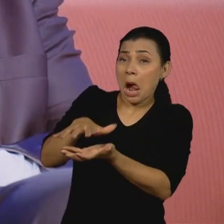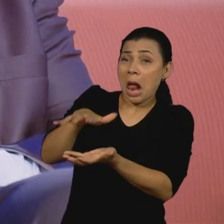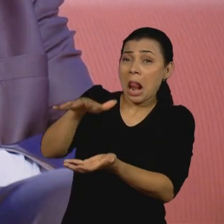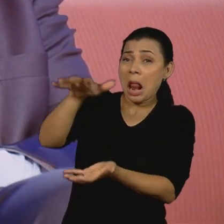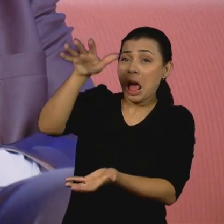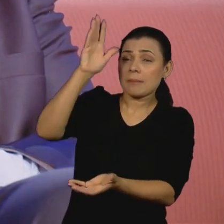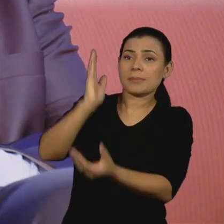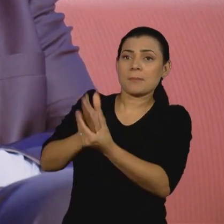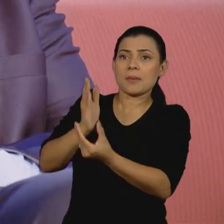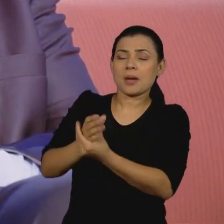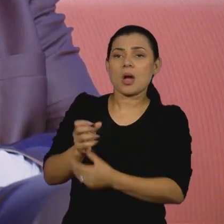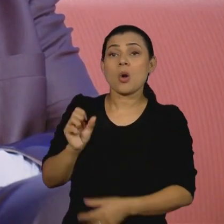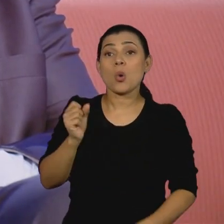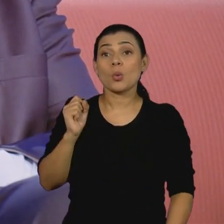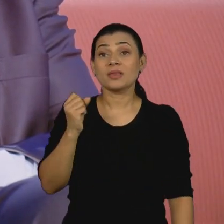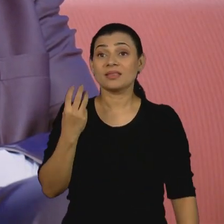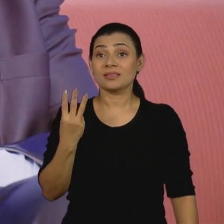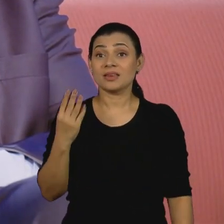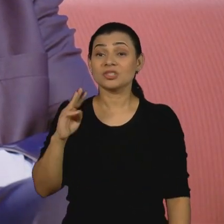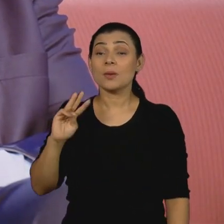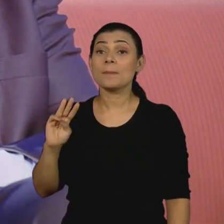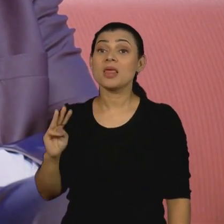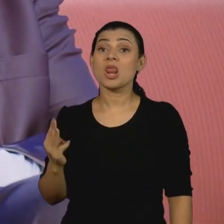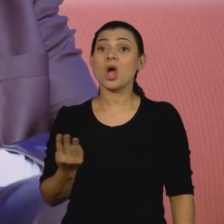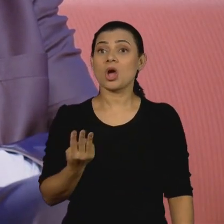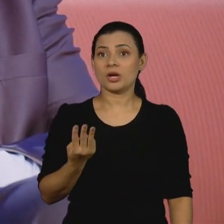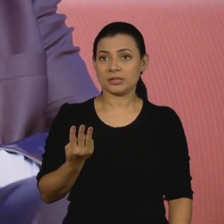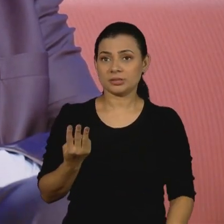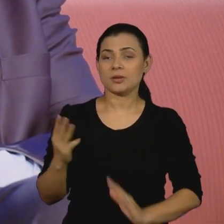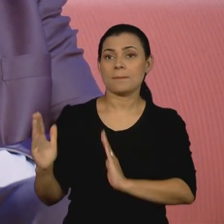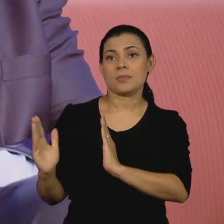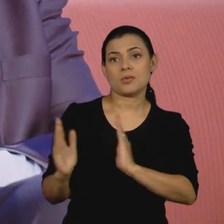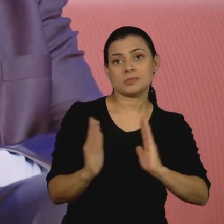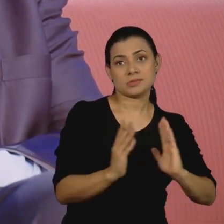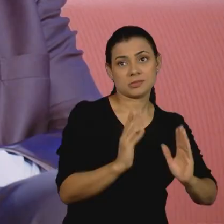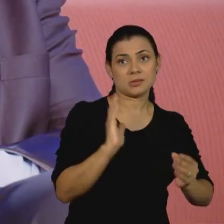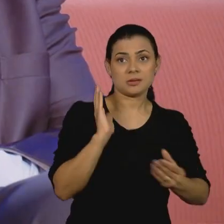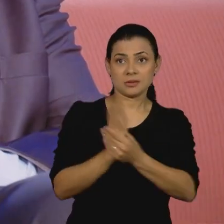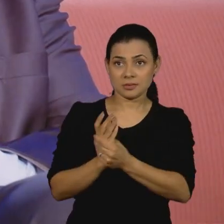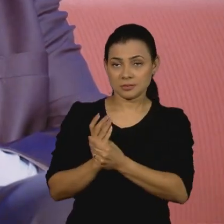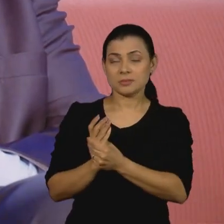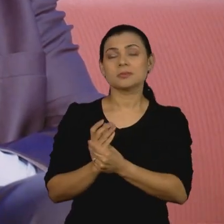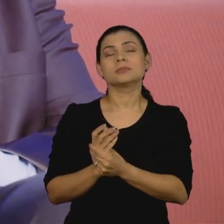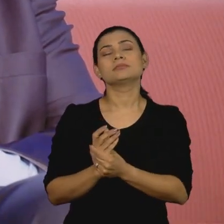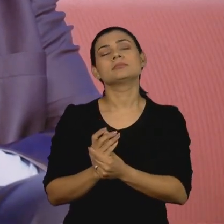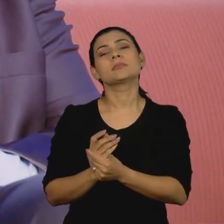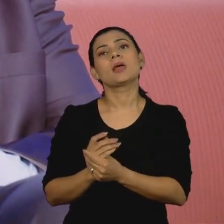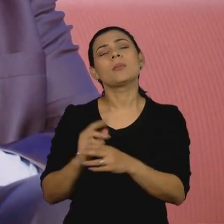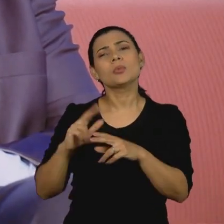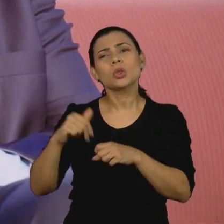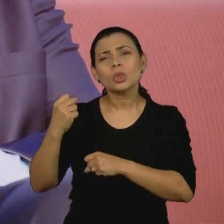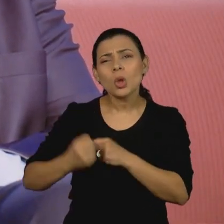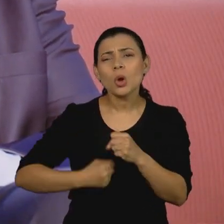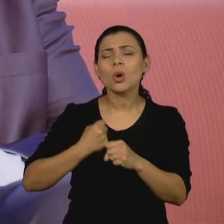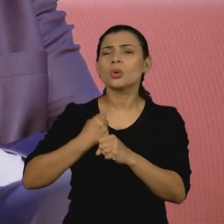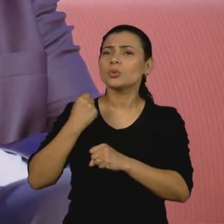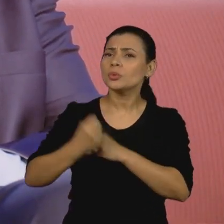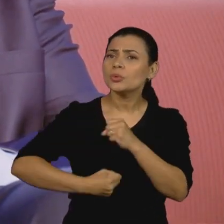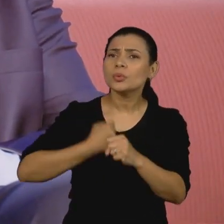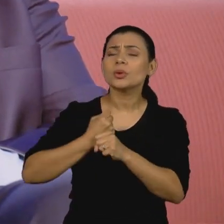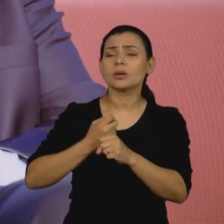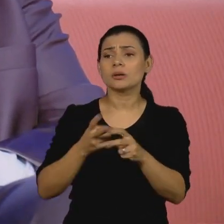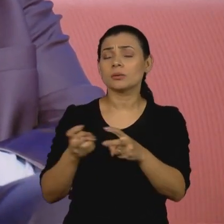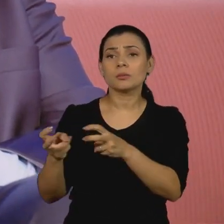ações, são 83 milhões em tramitação, e se você pegar ano após ano, você vai ver que